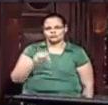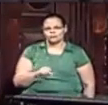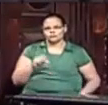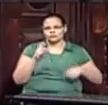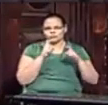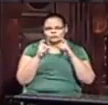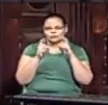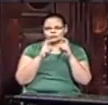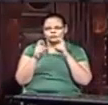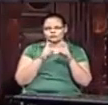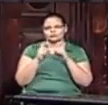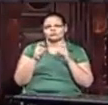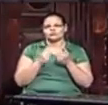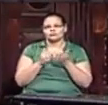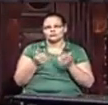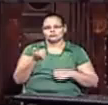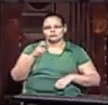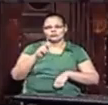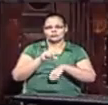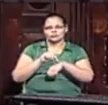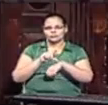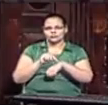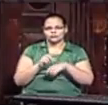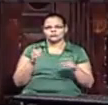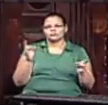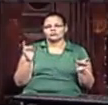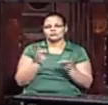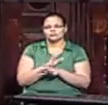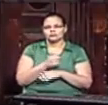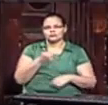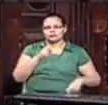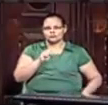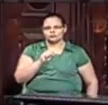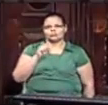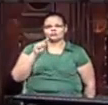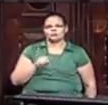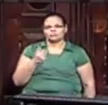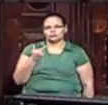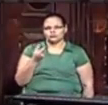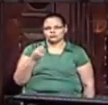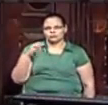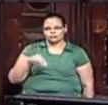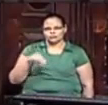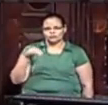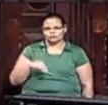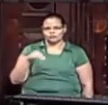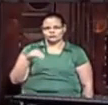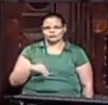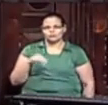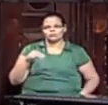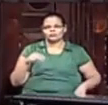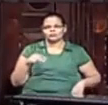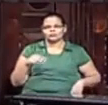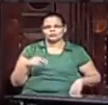sessão ordinária, que iniciada às 15 horas, encerrou-se às 18 horas e 20 minutos.